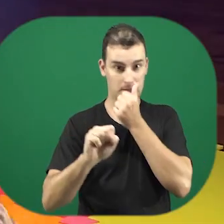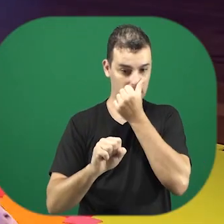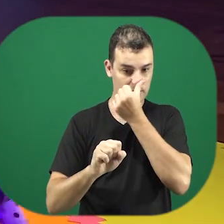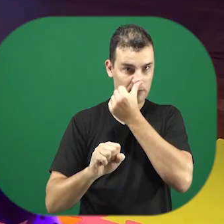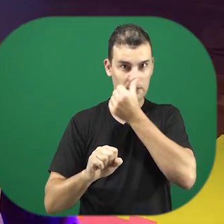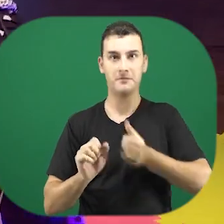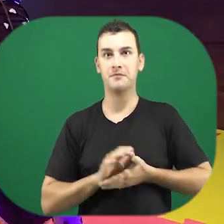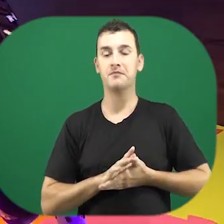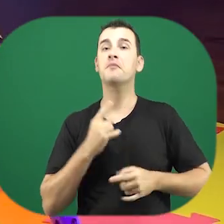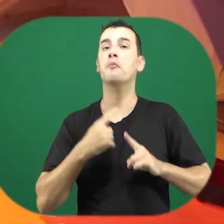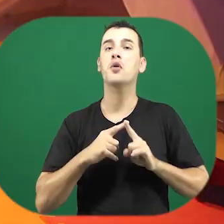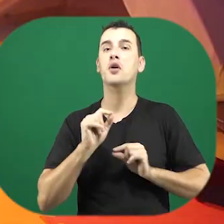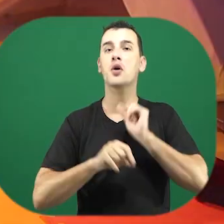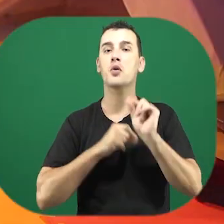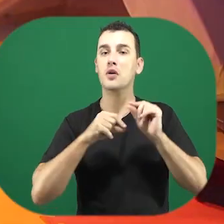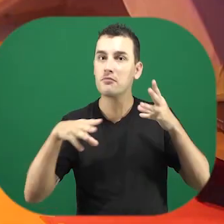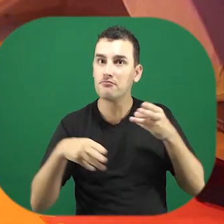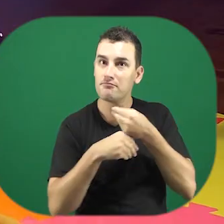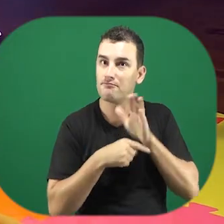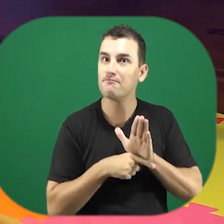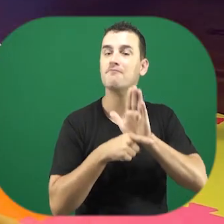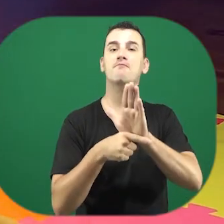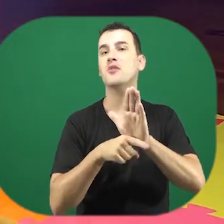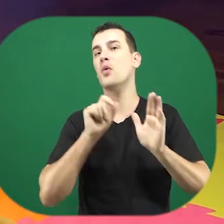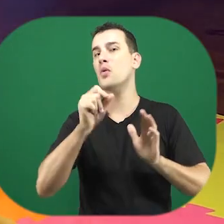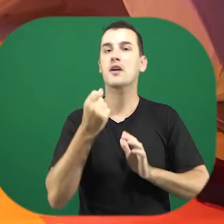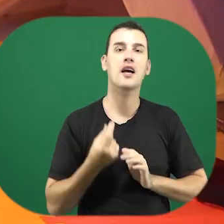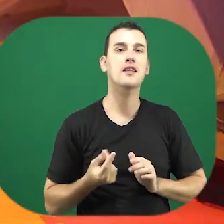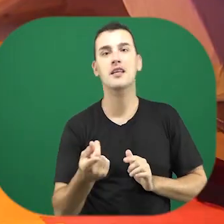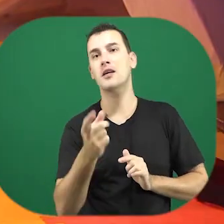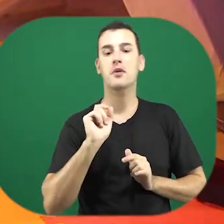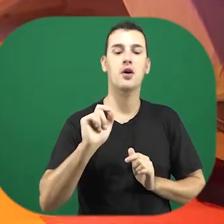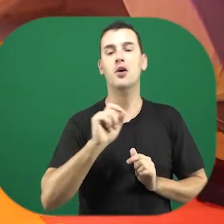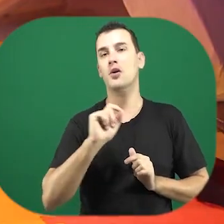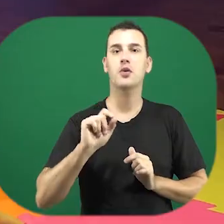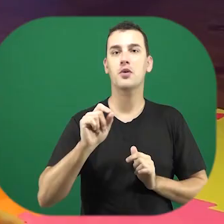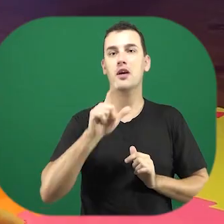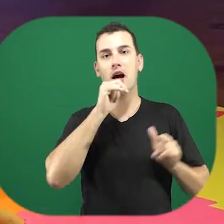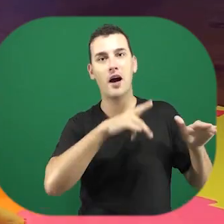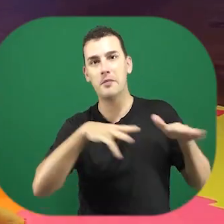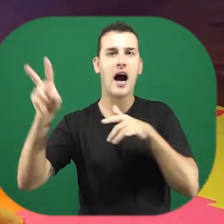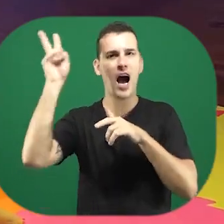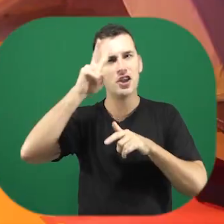Andersen, para dar a nossa contribuição e eternizar o porquê e o mais a história da